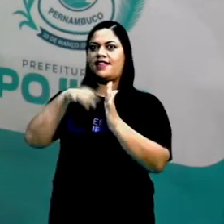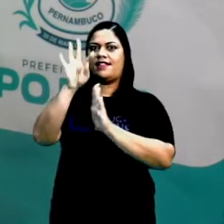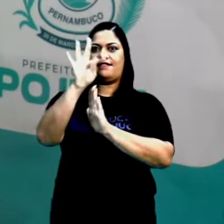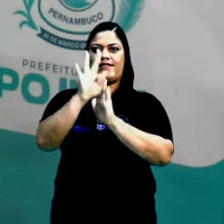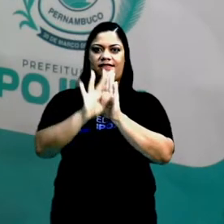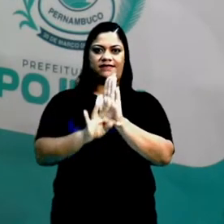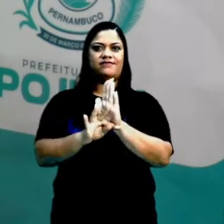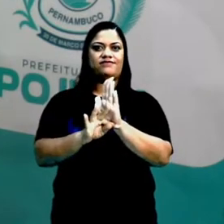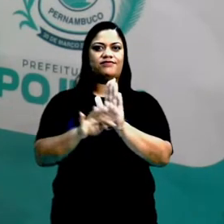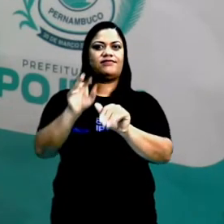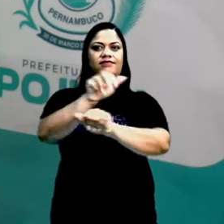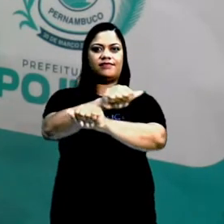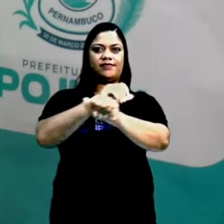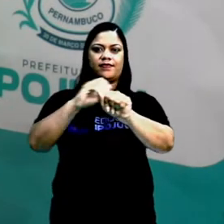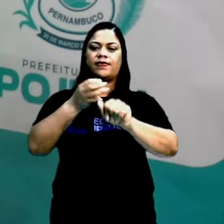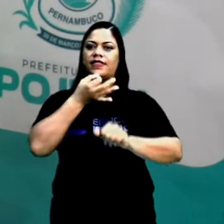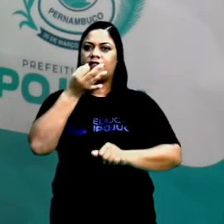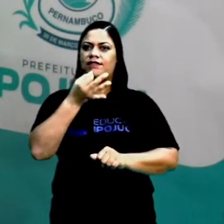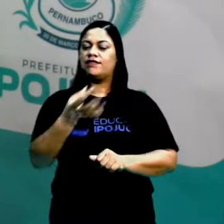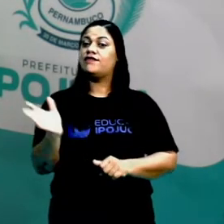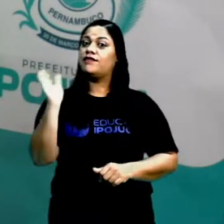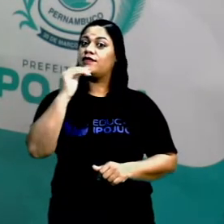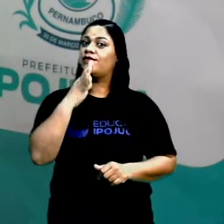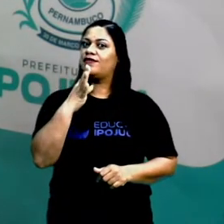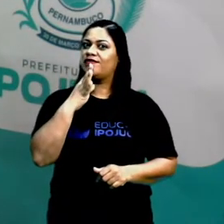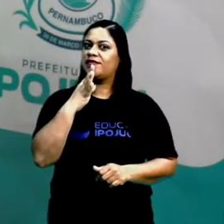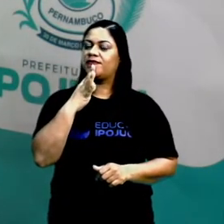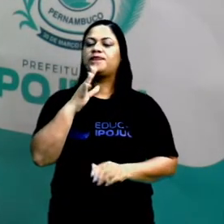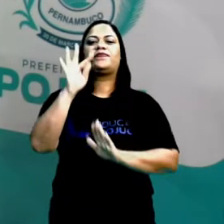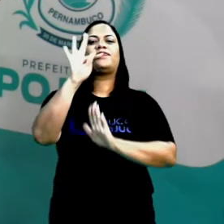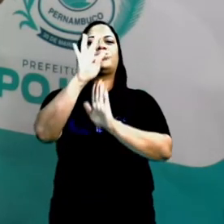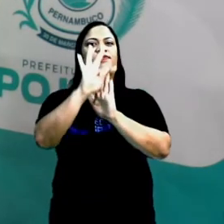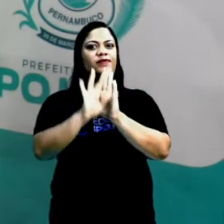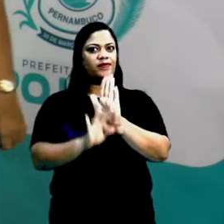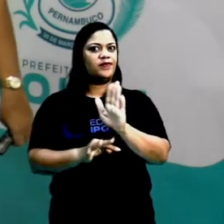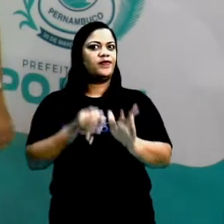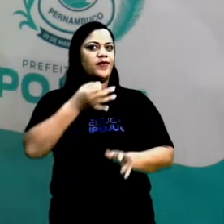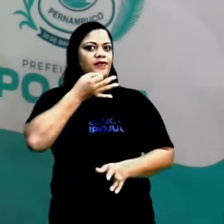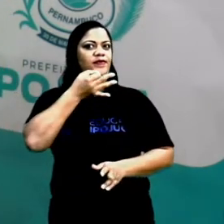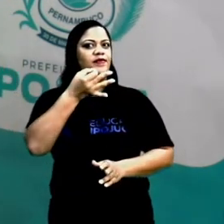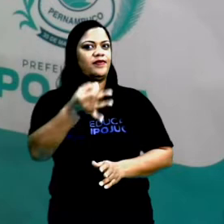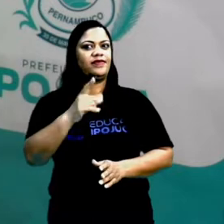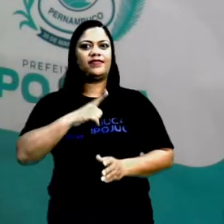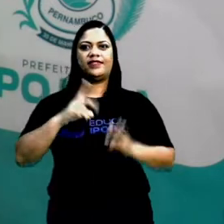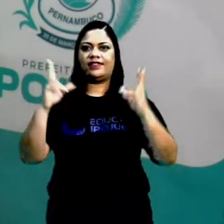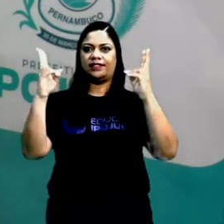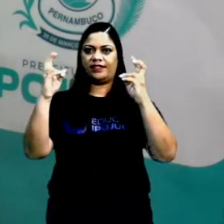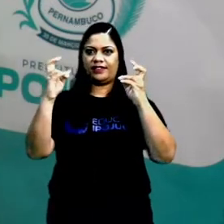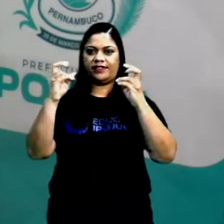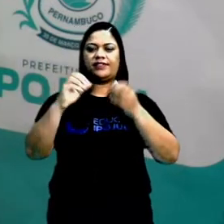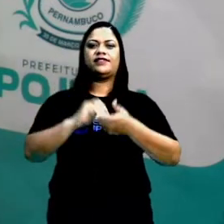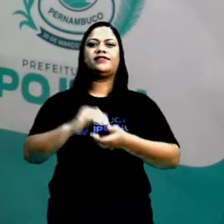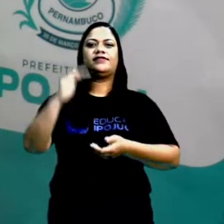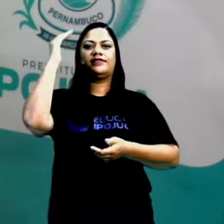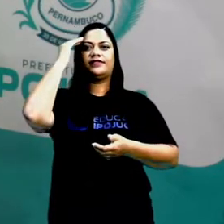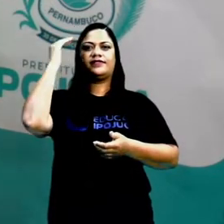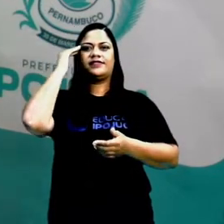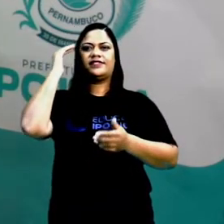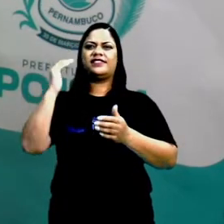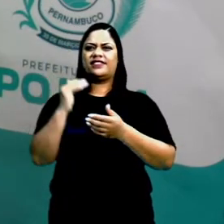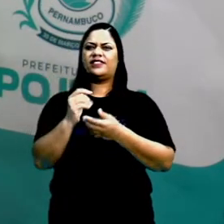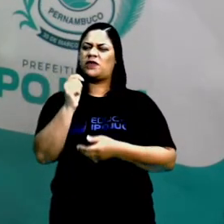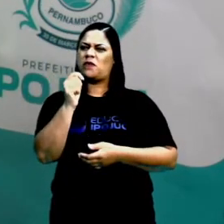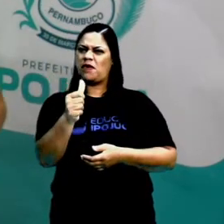de artigo de opinião, tá certo? Vamos conhecer esse. Esse texto de opinião, ele tem como tema pré-adolescente é